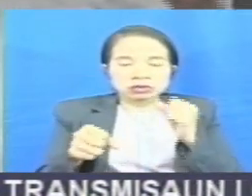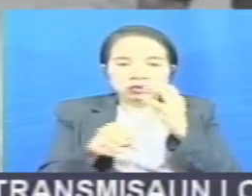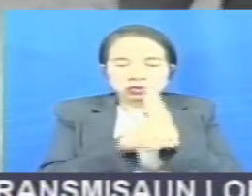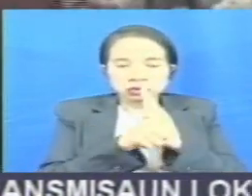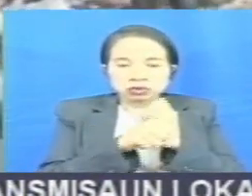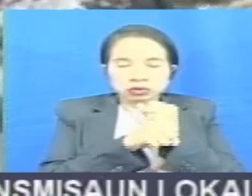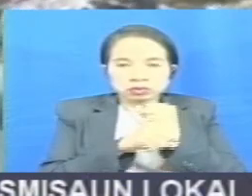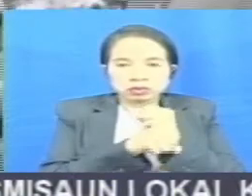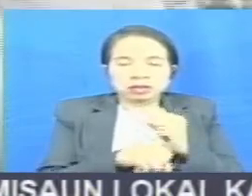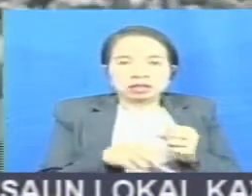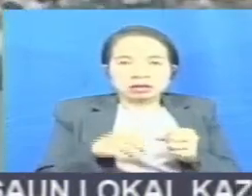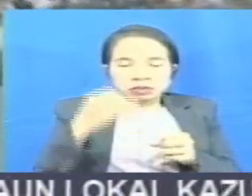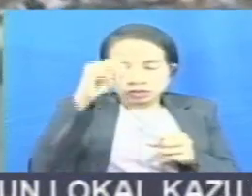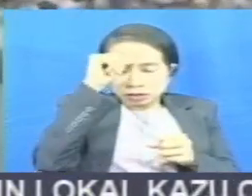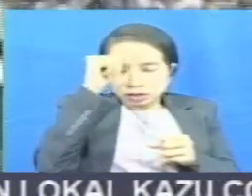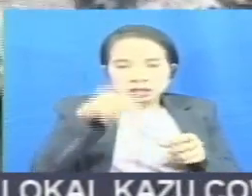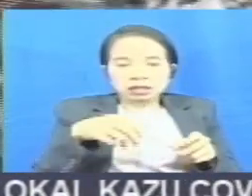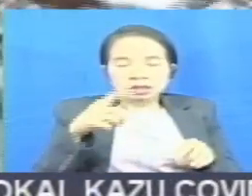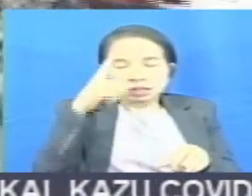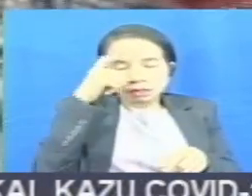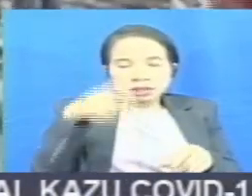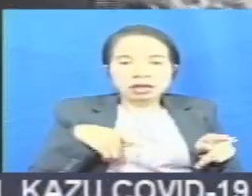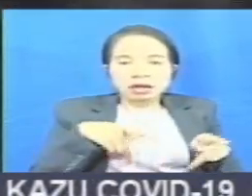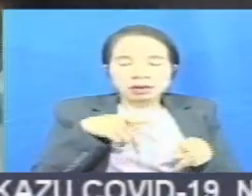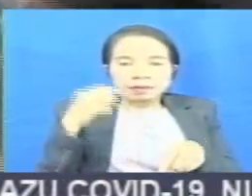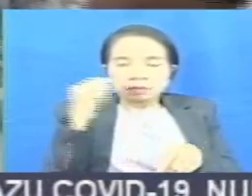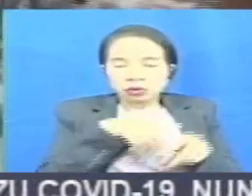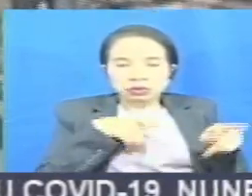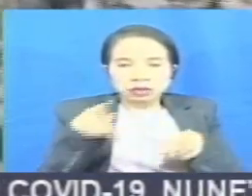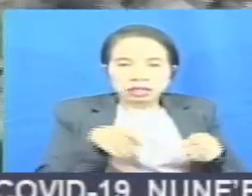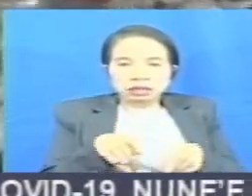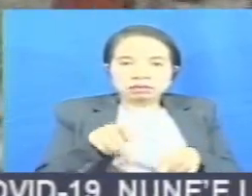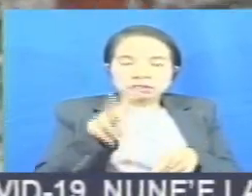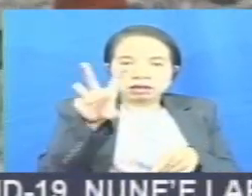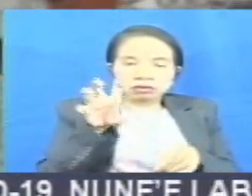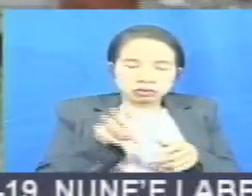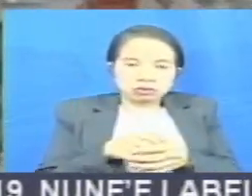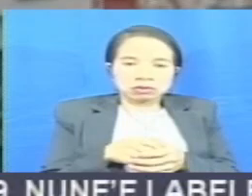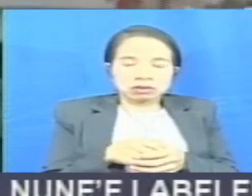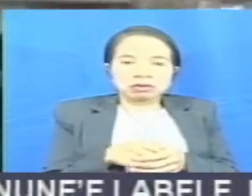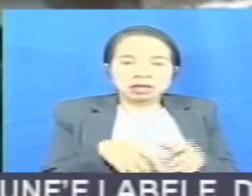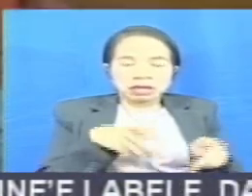Tamba nia lohi ema quase ato sidaresing makahatama documentos no osang kada ema ida dólar